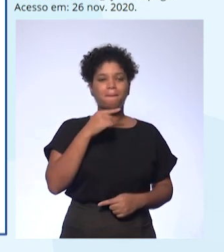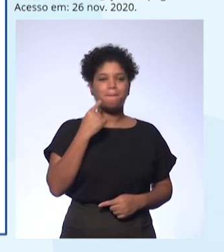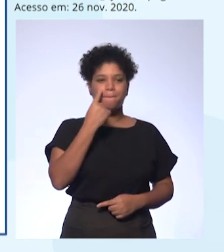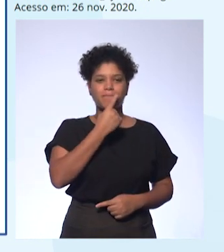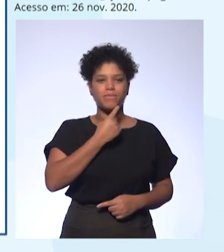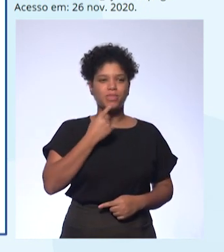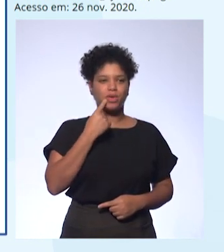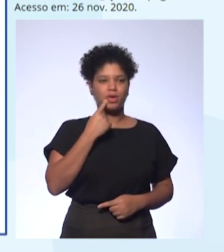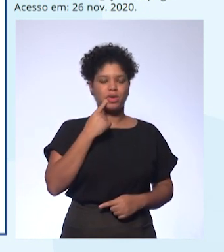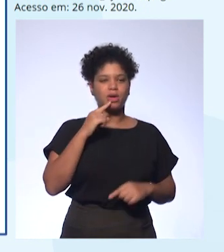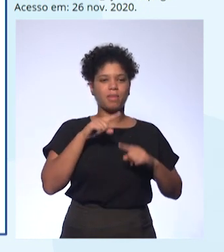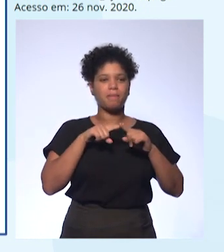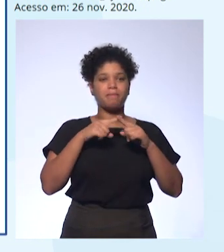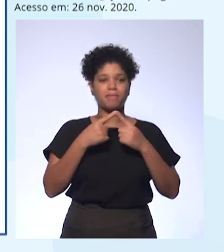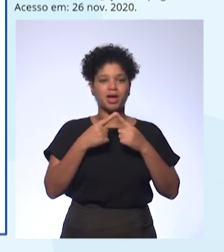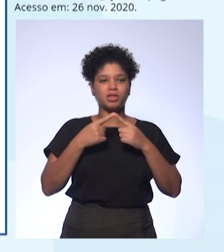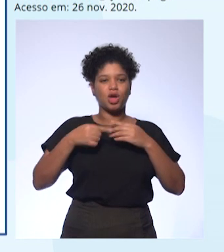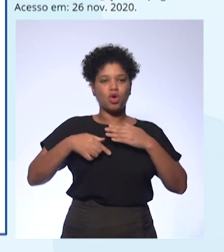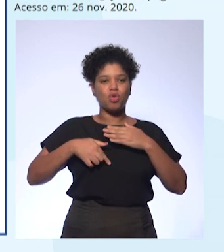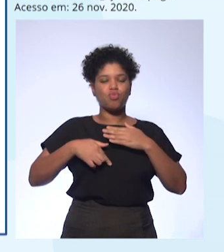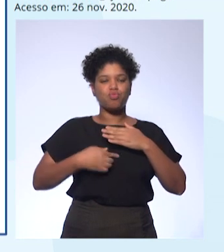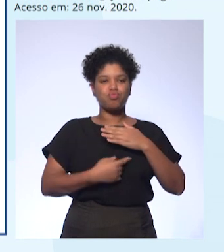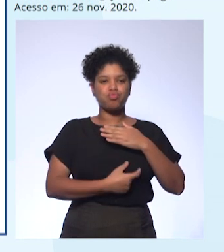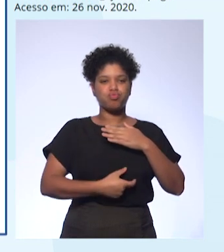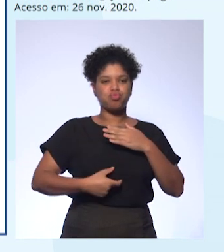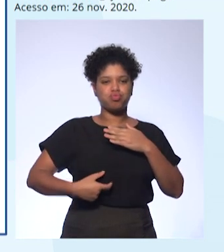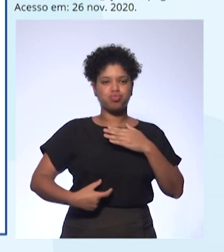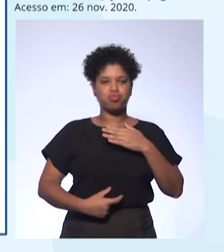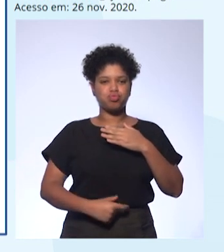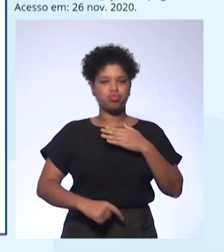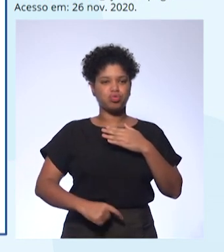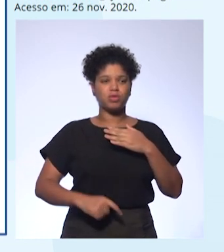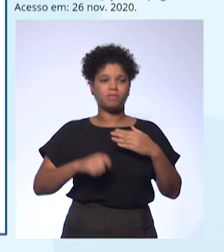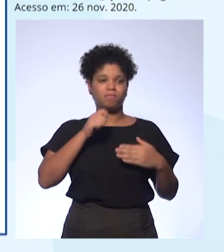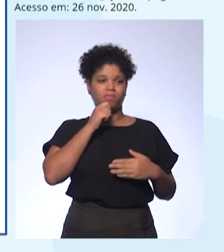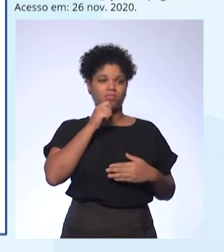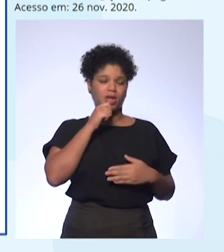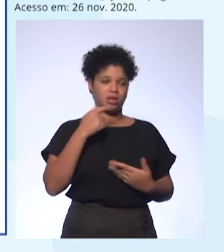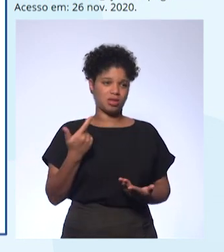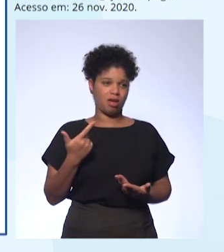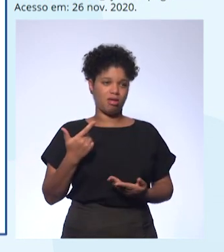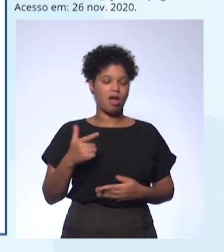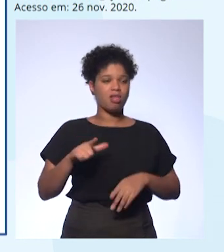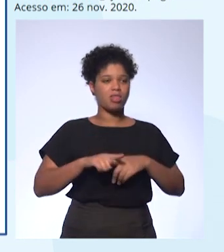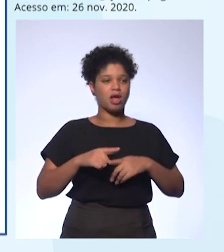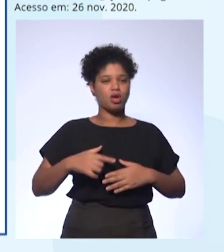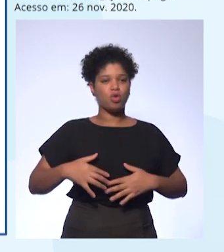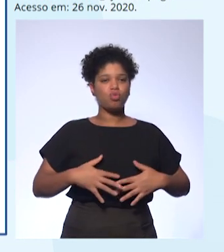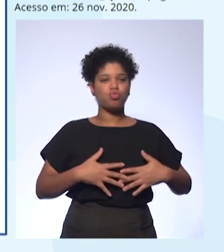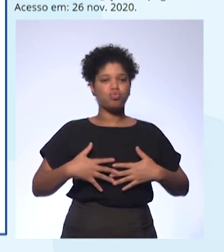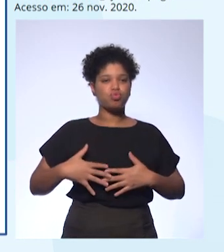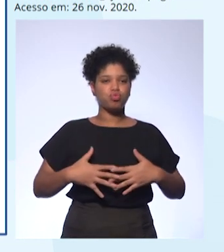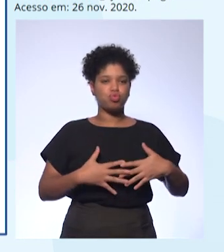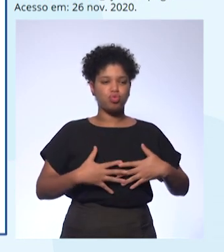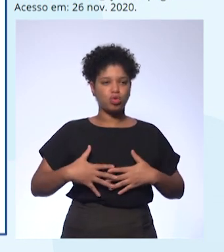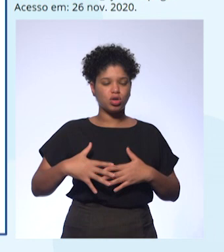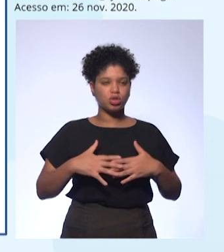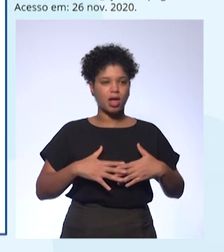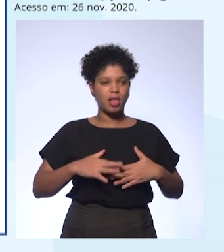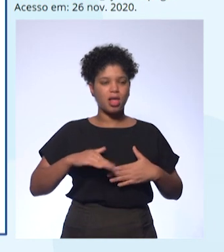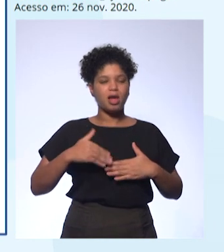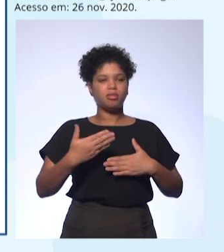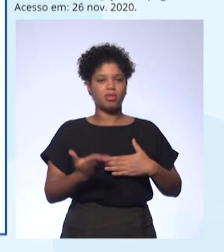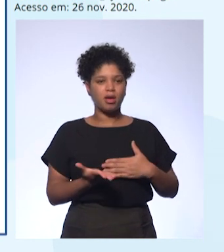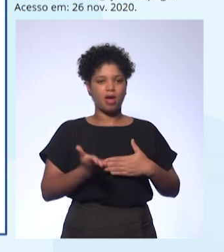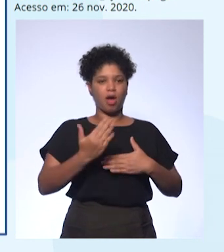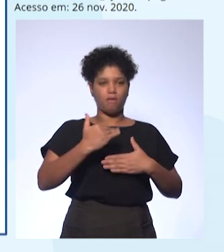tem um ânus. Tá? Então, essa boca aqui fica na região ventral. A digestão ocorre de forma externa e